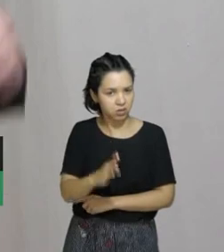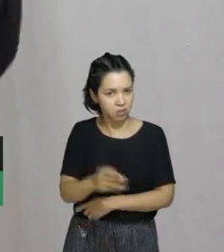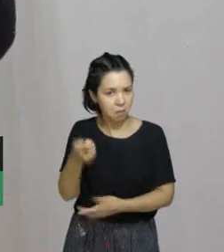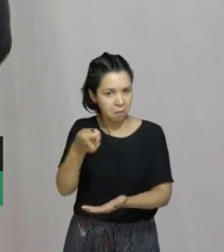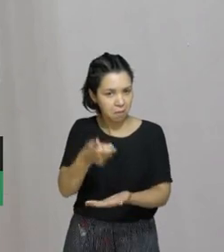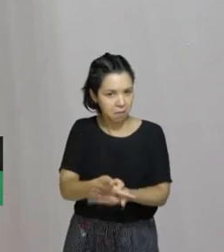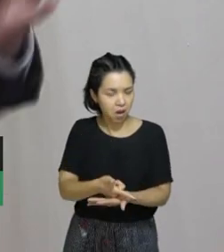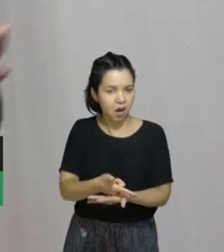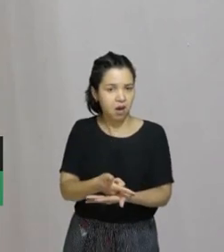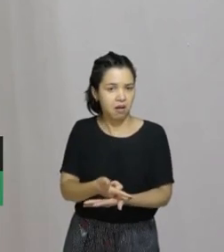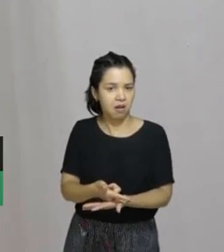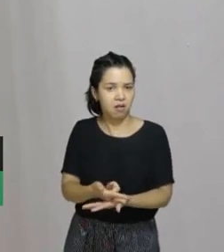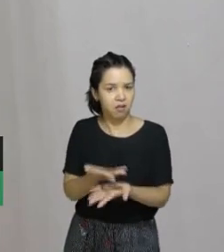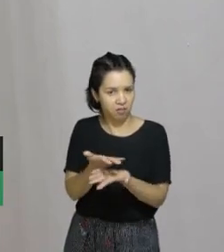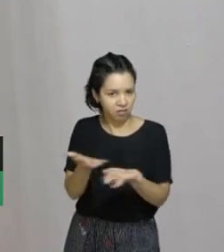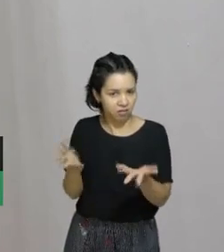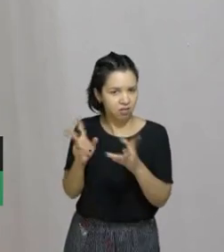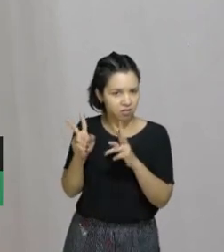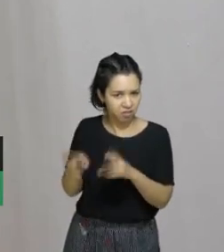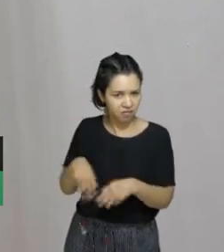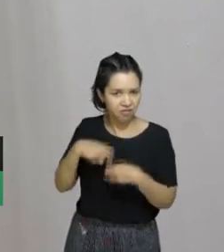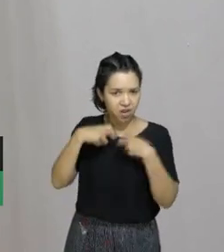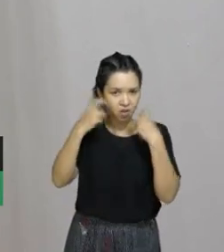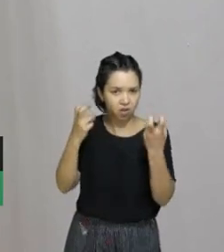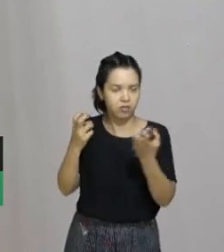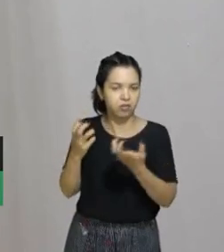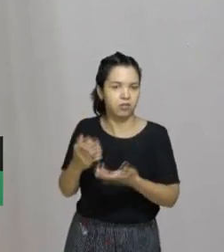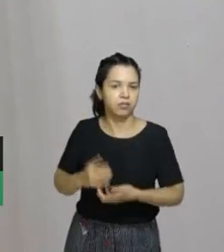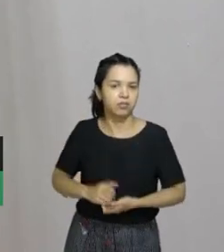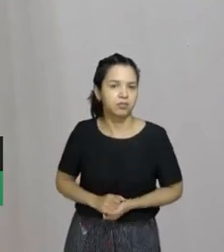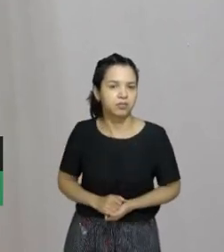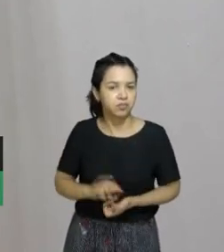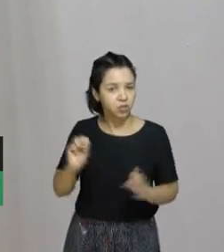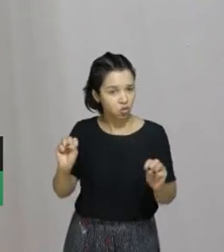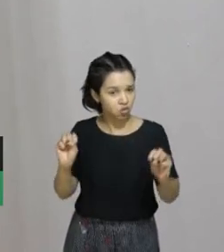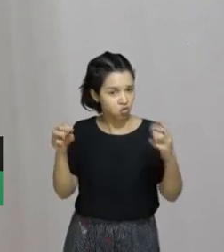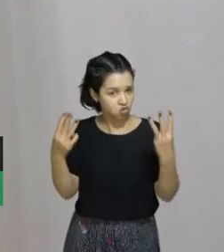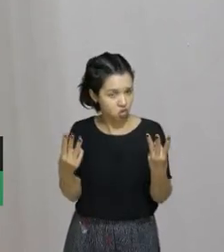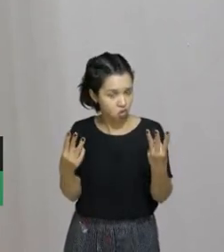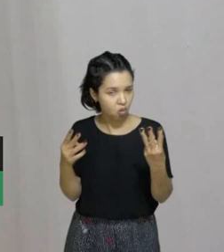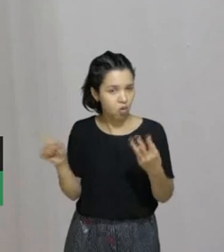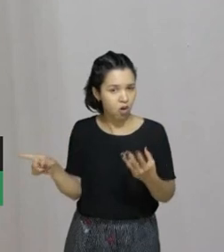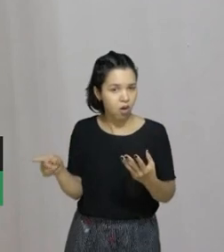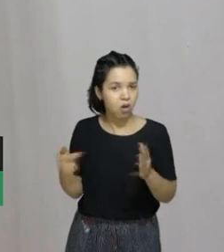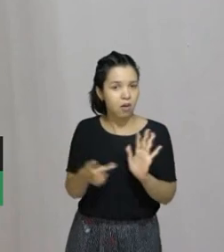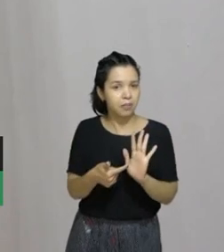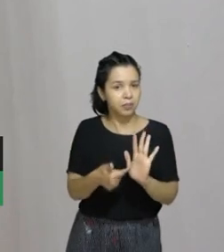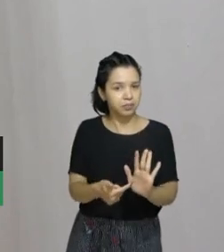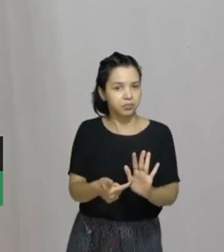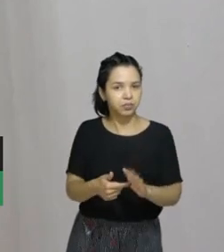diversão com tamanha vergonha. Esse show foi apresentado